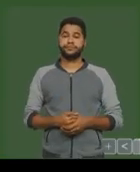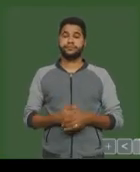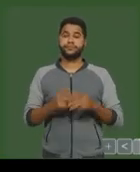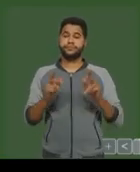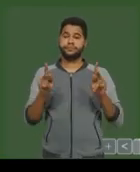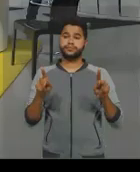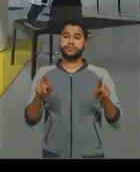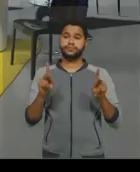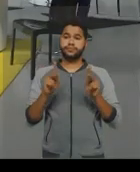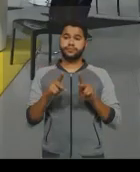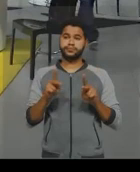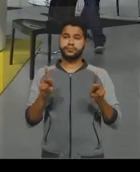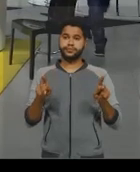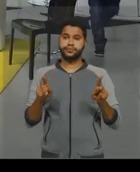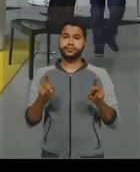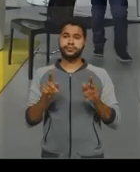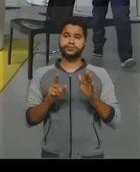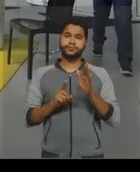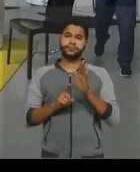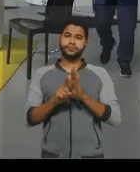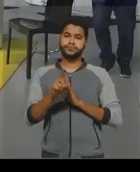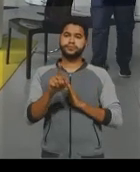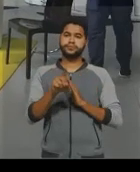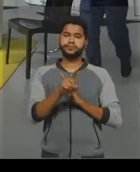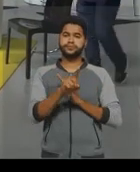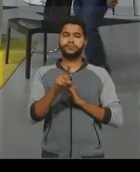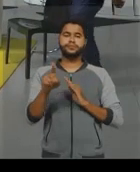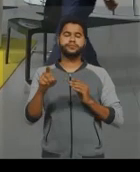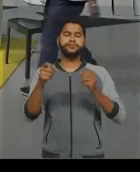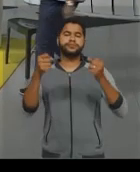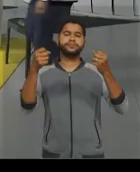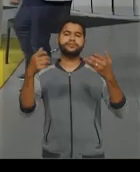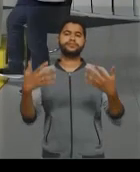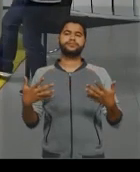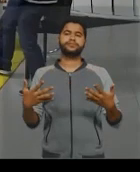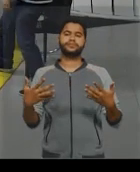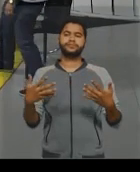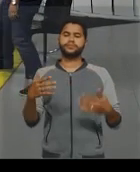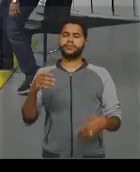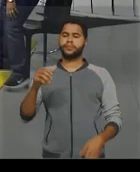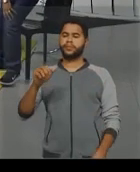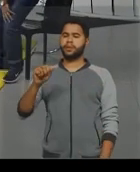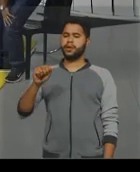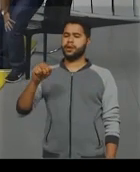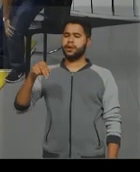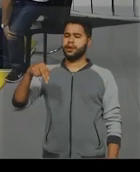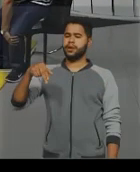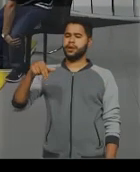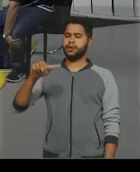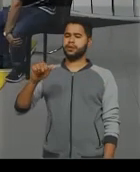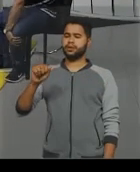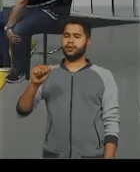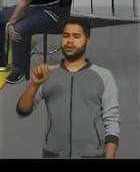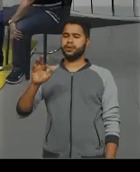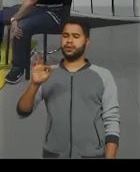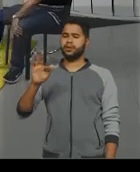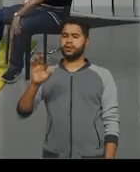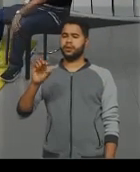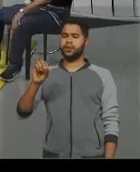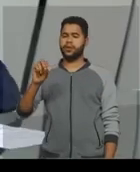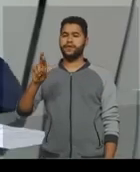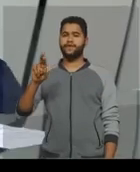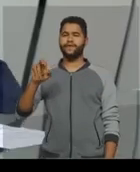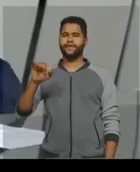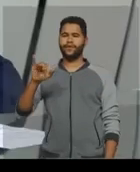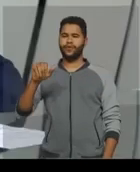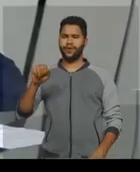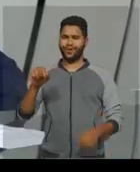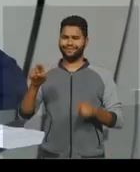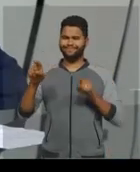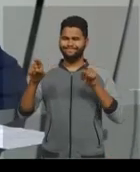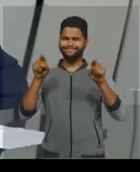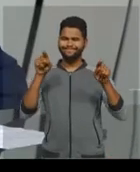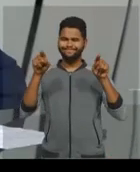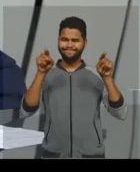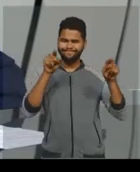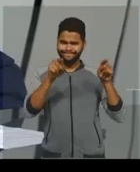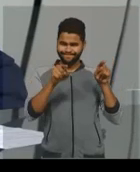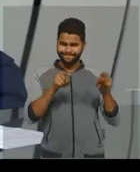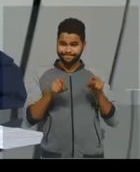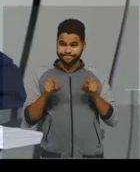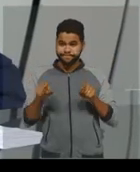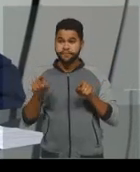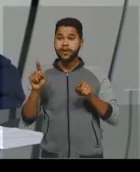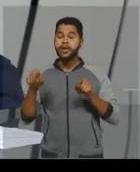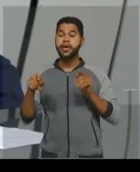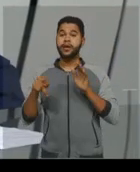Professora, próxima pergunta para você. Explique a anáfora. Pois não, Gabi. Então vamos lá. A anáfora é